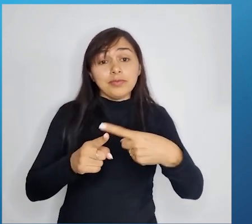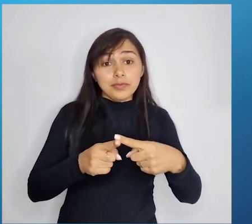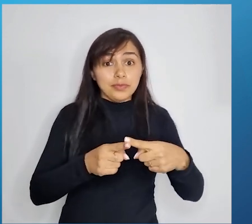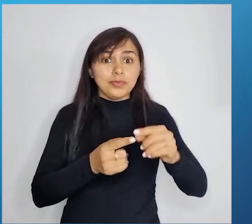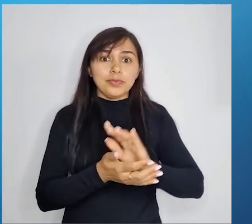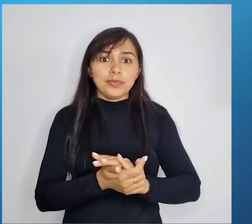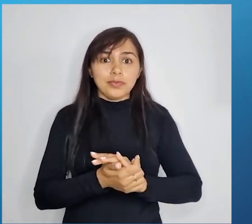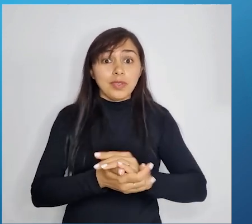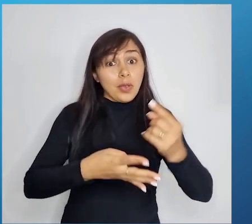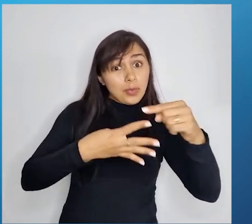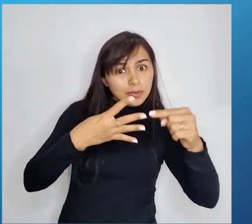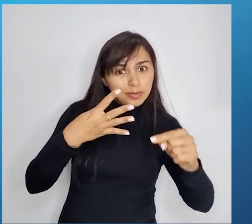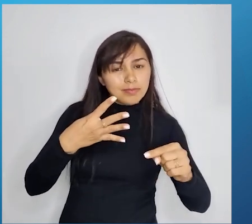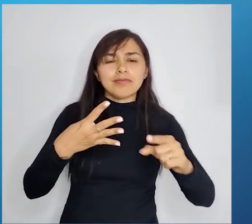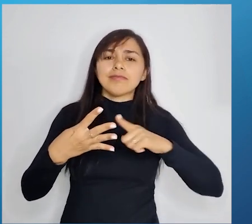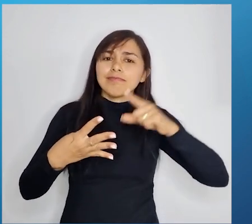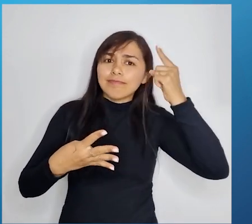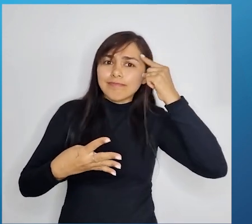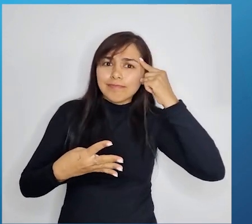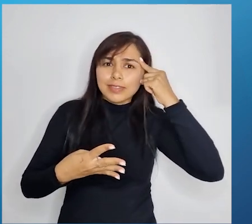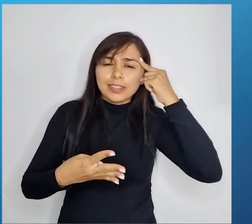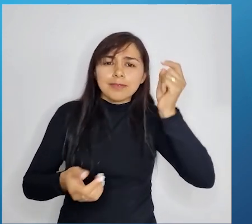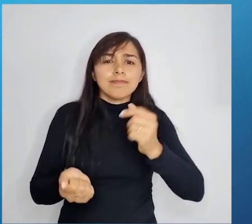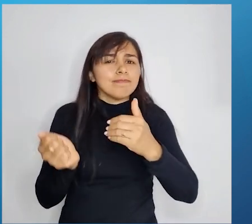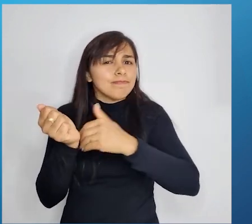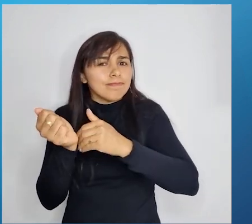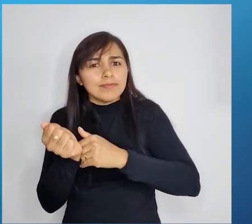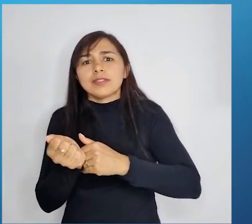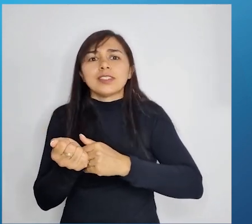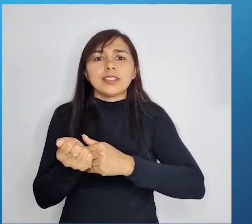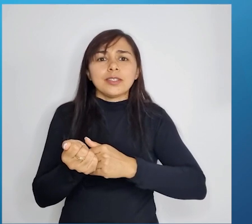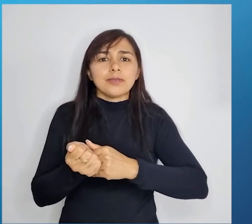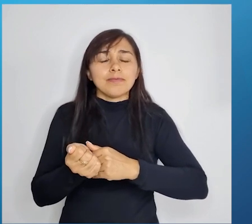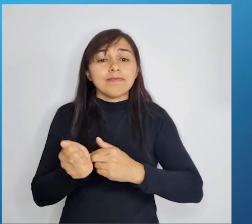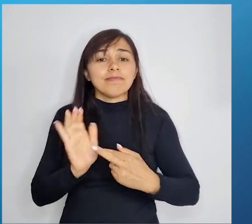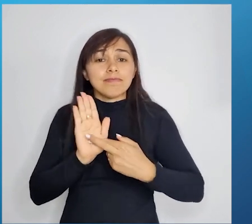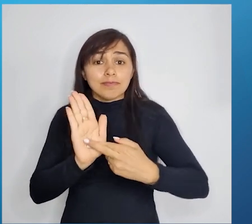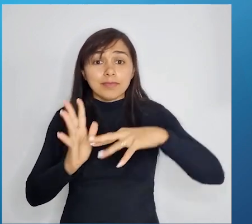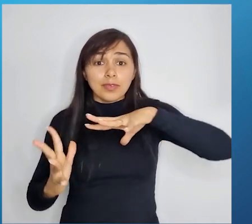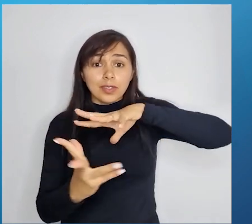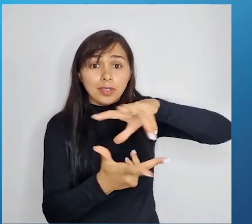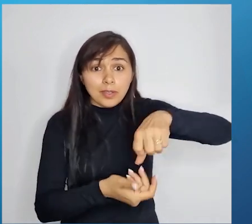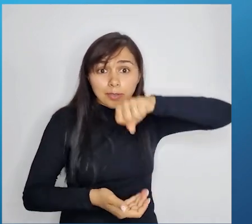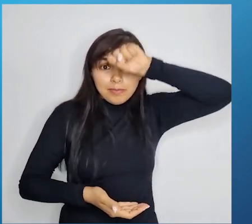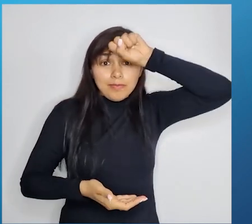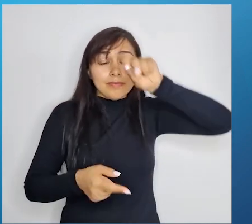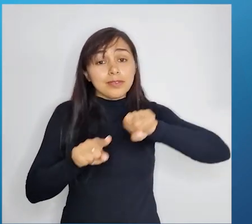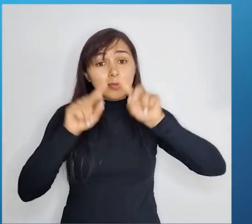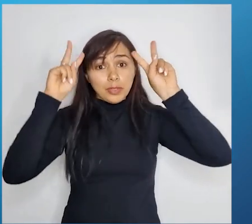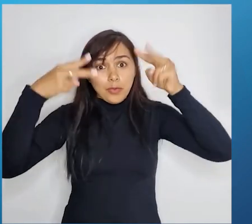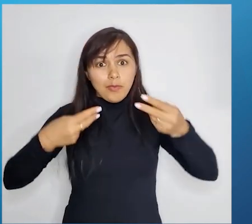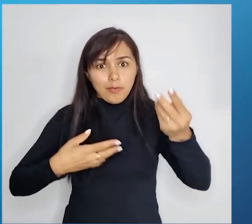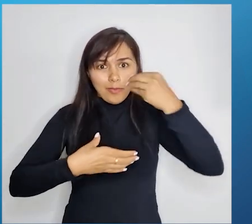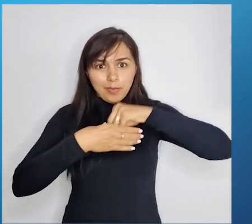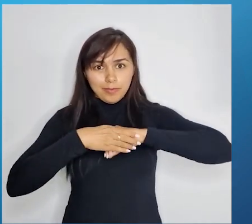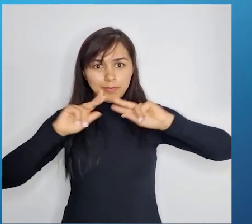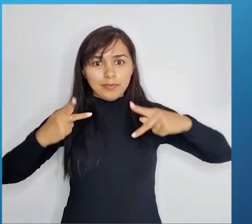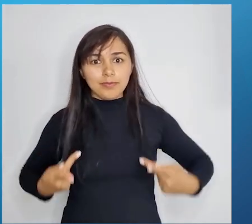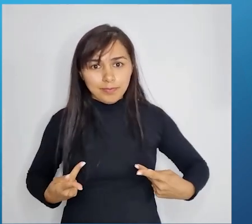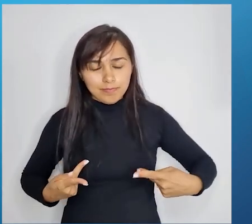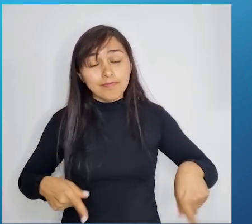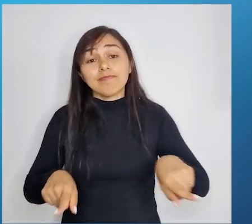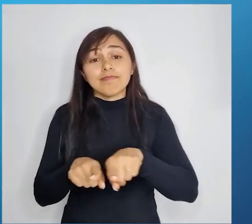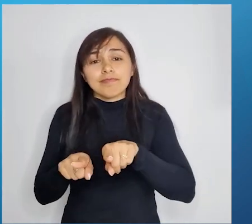subjetiva, mais mística e voltada para o mundo interior do indivíduo. No Brasil, o simbolismo foi marcado